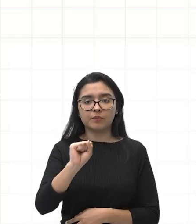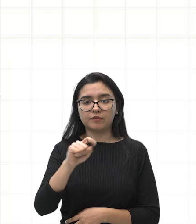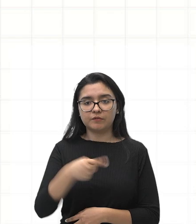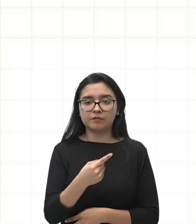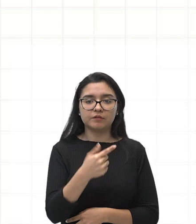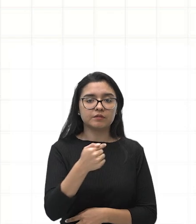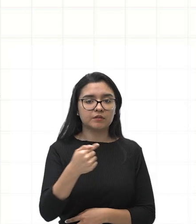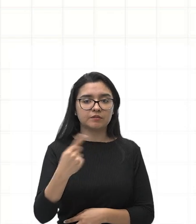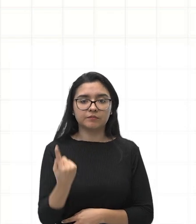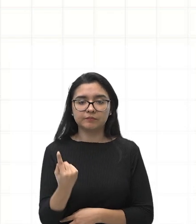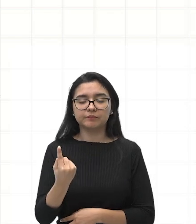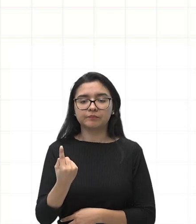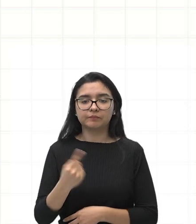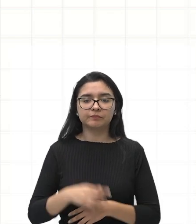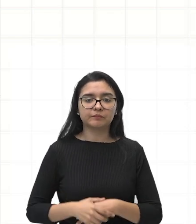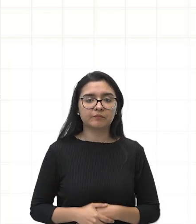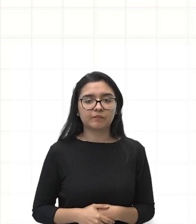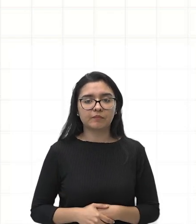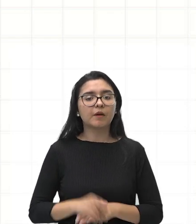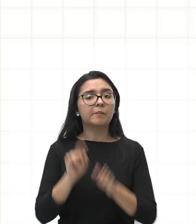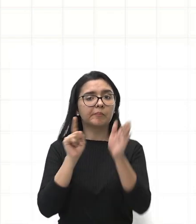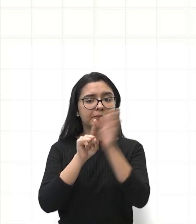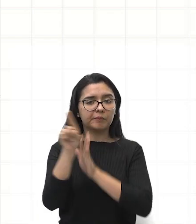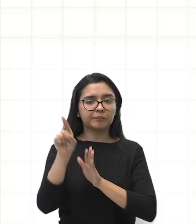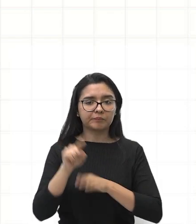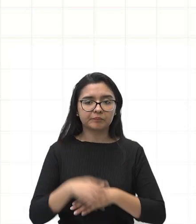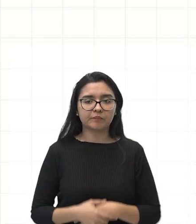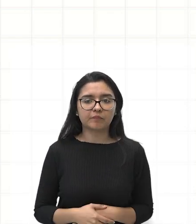R$ 58,71. Pergunta,